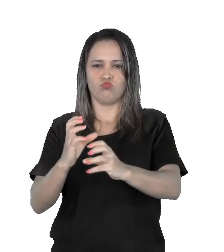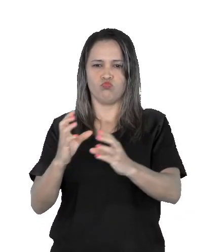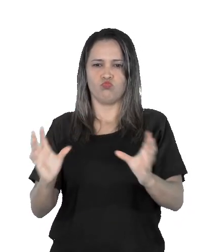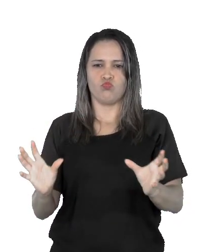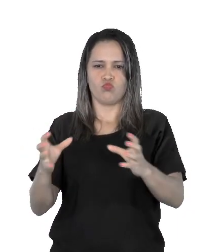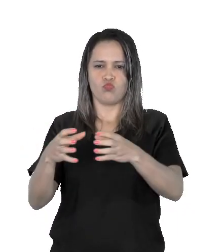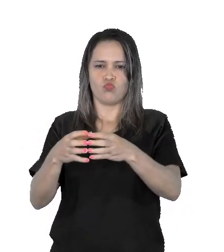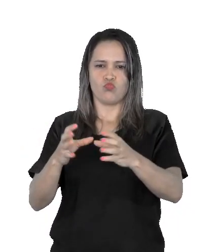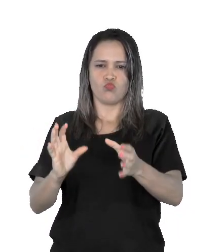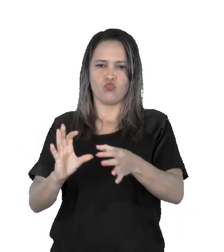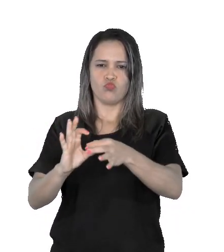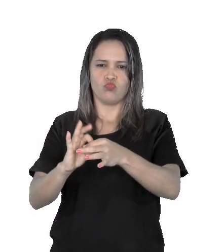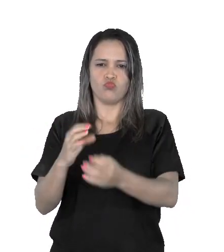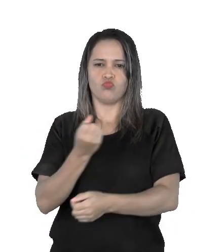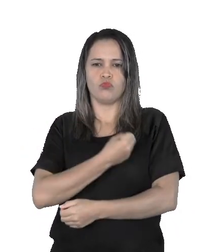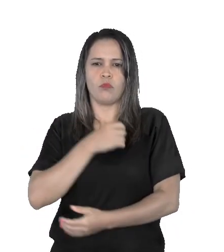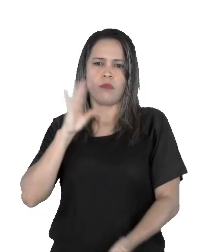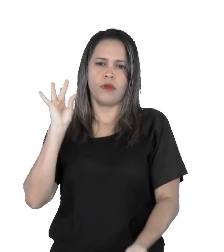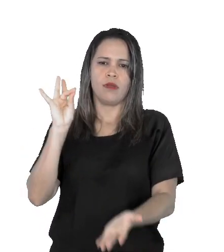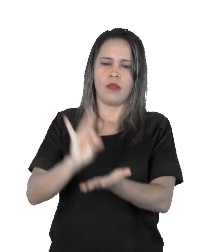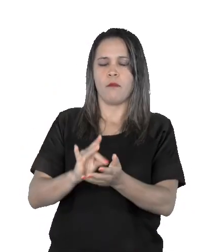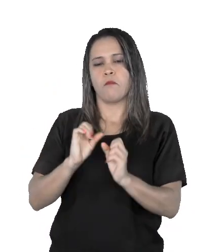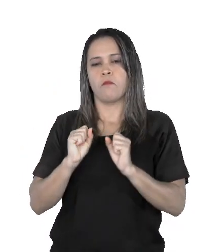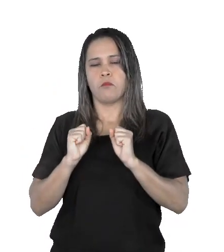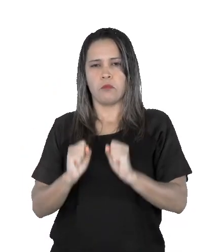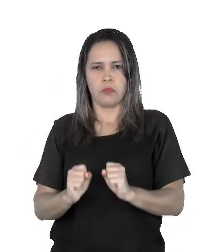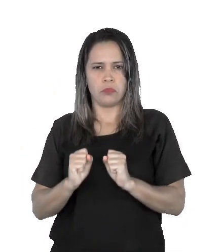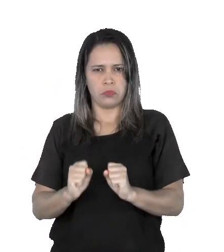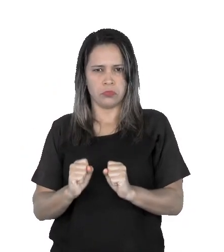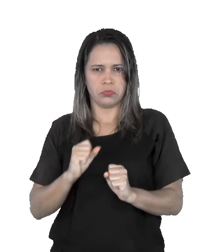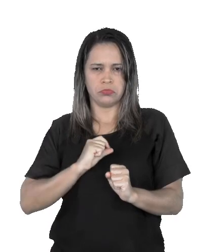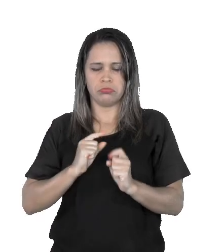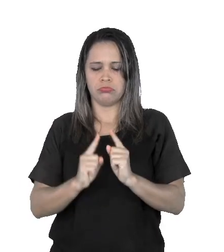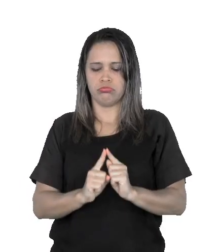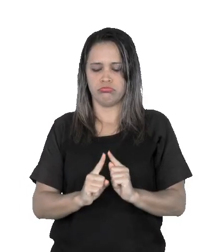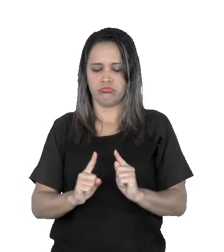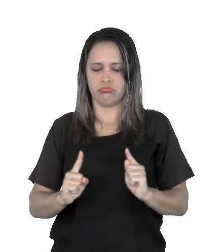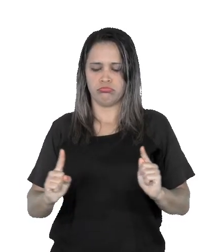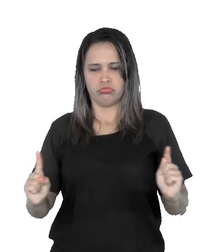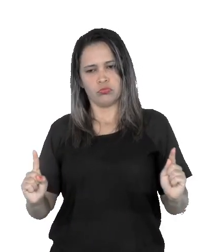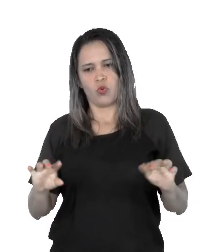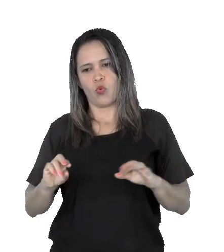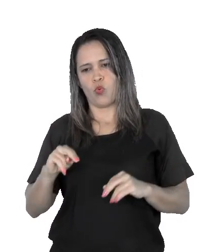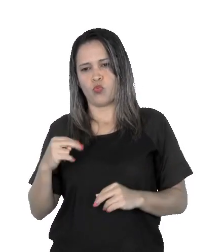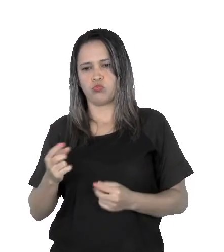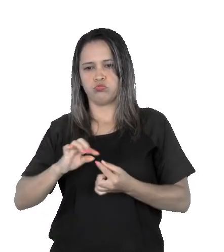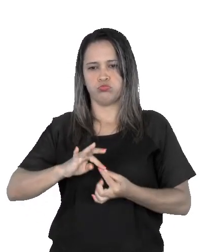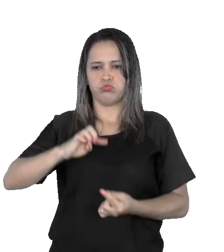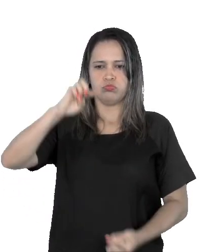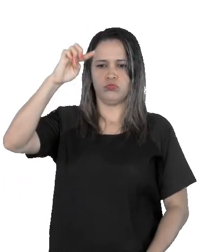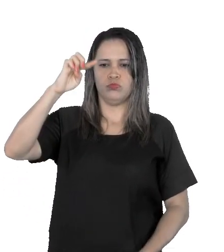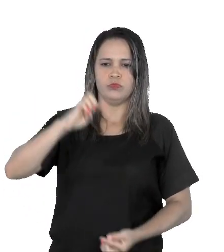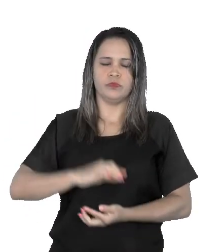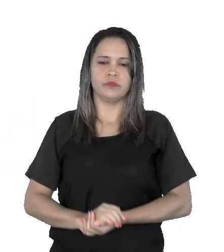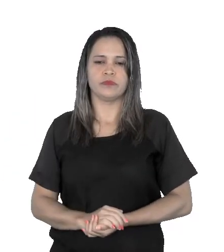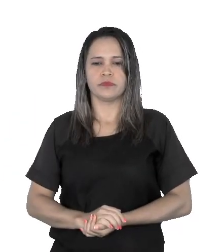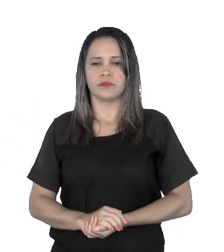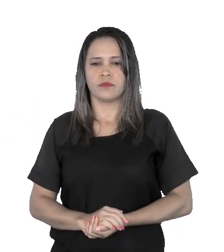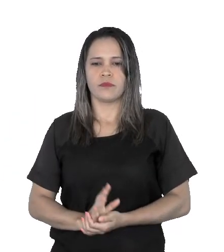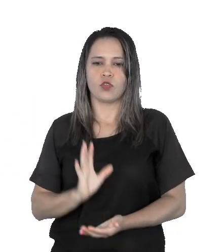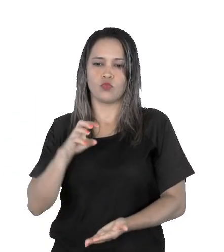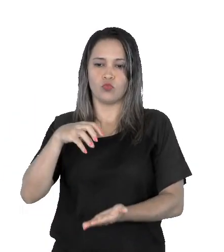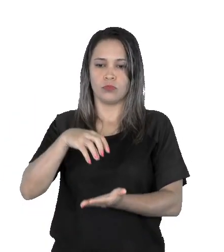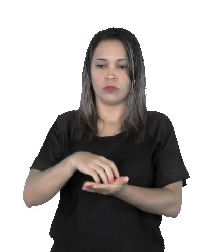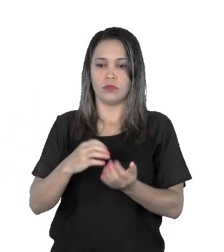números reais. Ela pode estar tanto na horizontal quanto na vertical. No centro